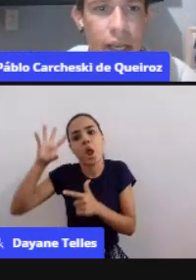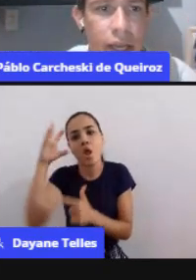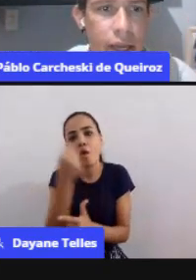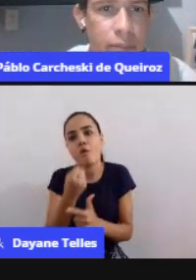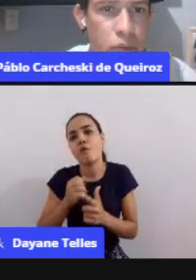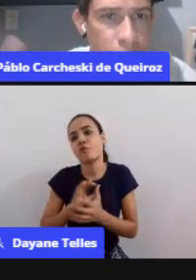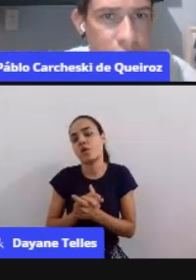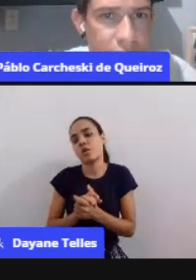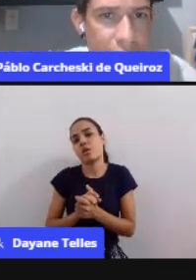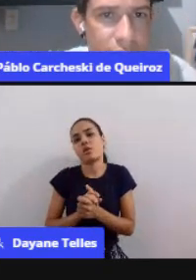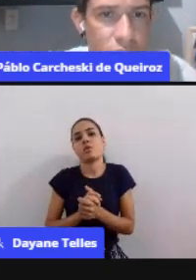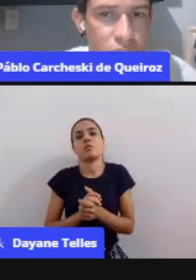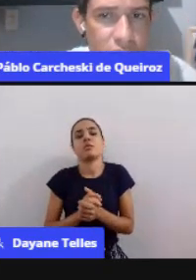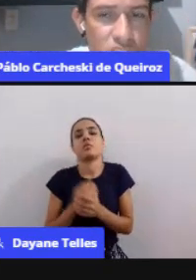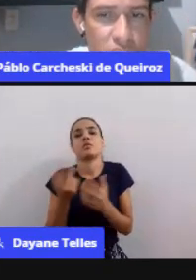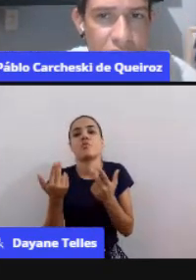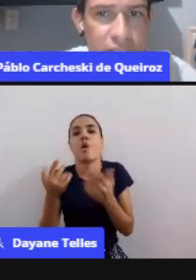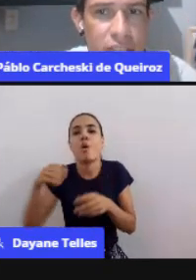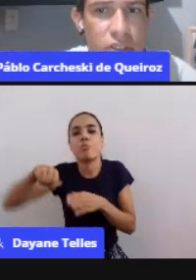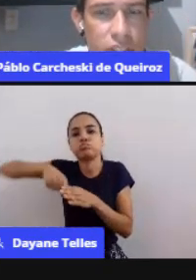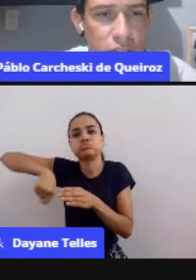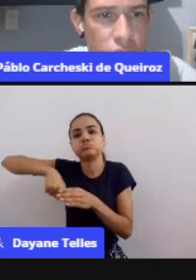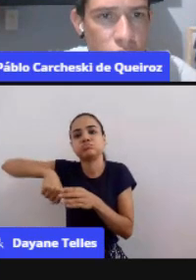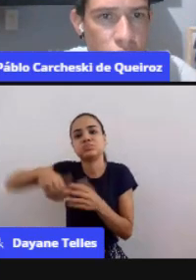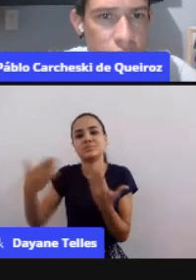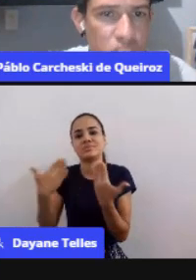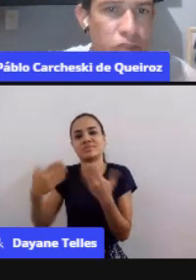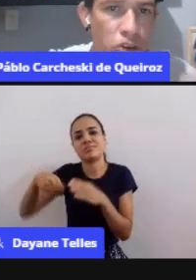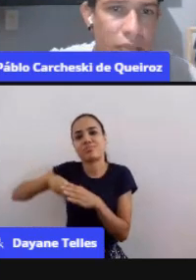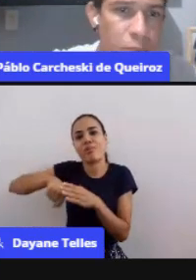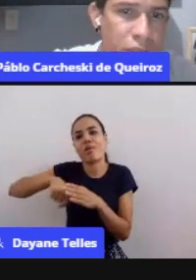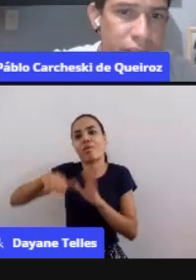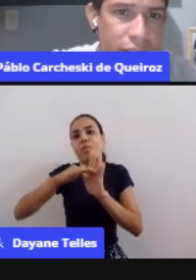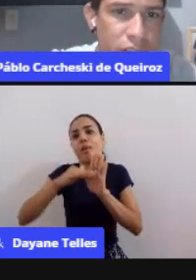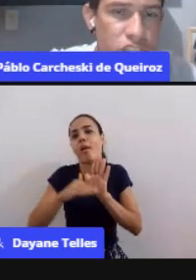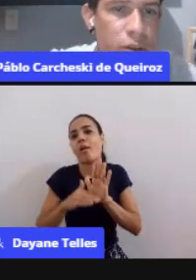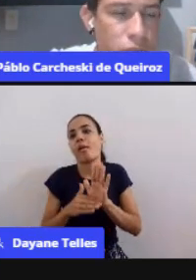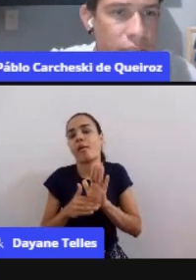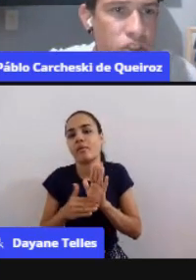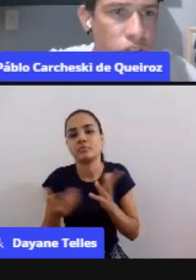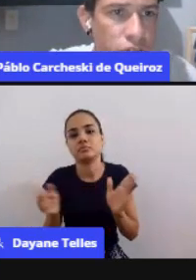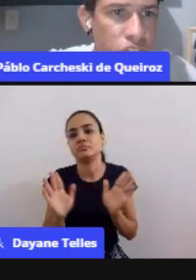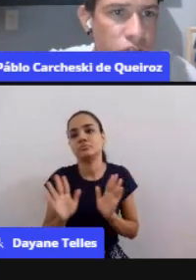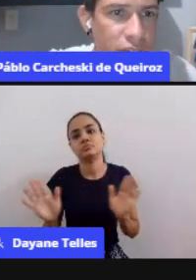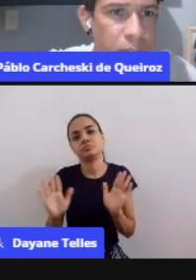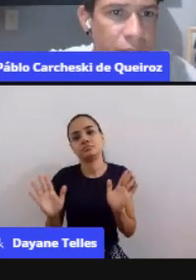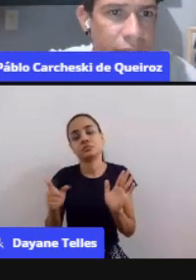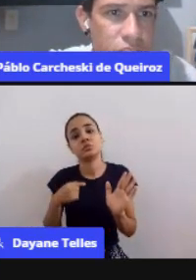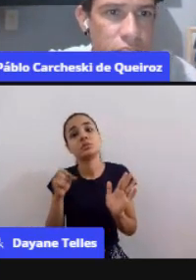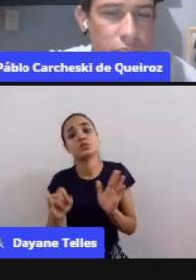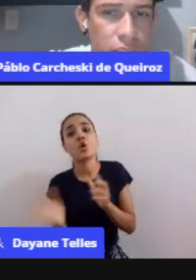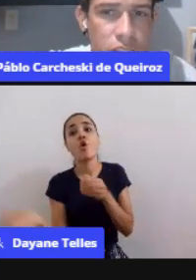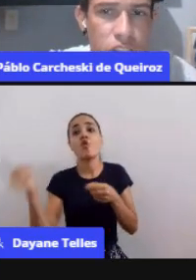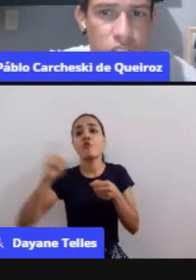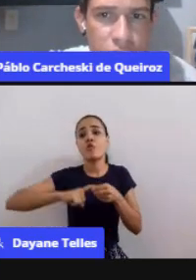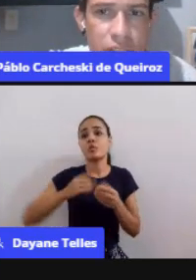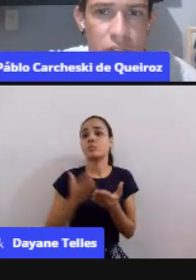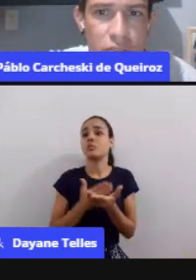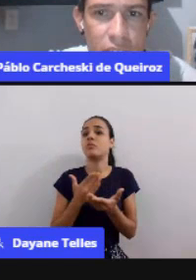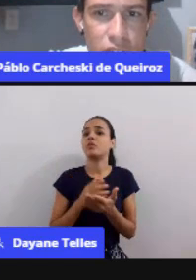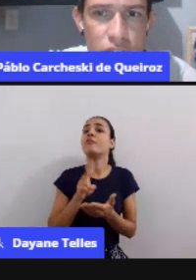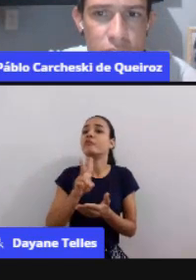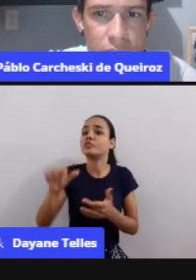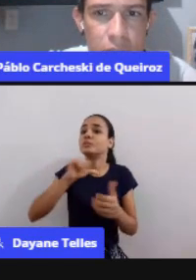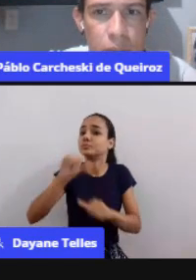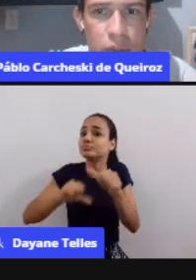São possibilidades, né? Coisas que a gente está fazendo que isso, se a gente voltar lá para os cadernos, a gente vai mudar de novo. A gente nunca vai parar de